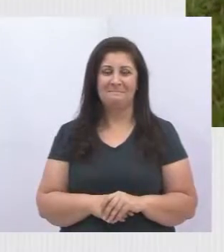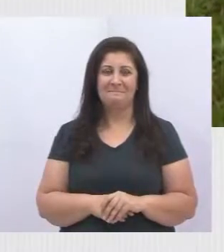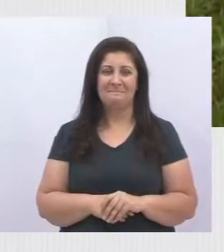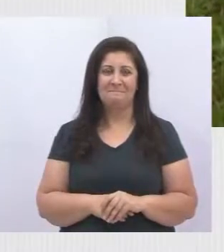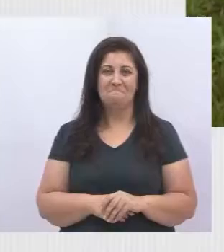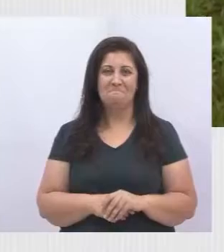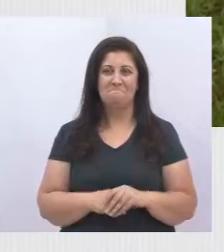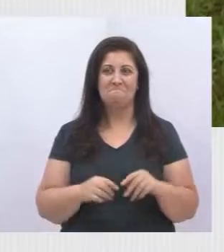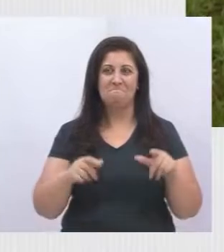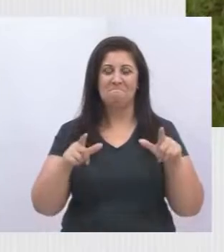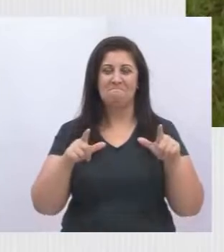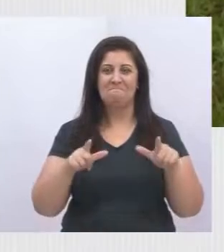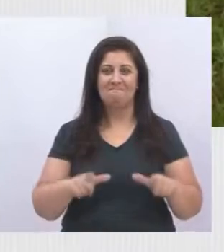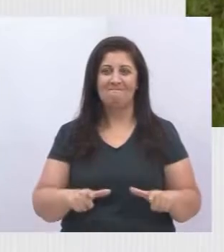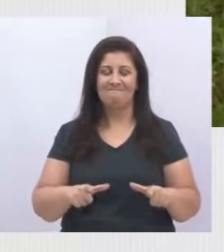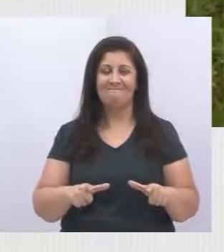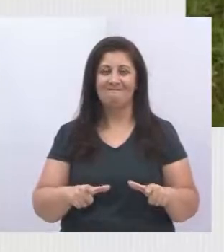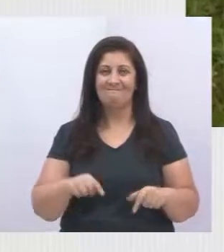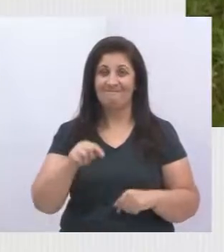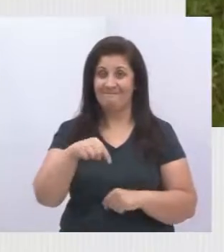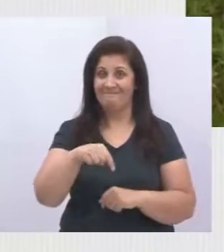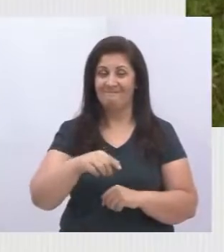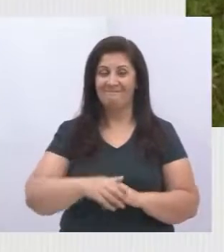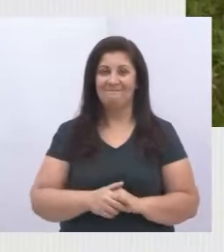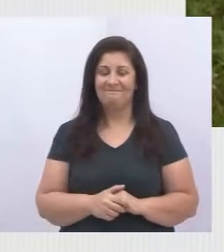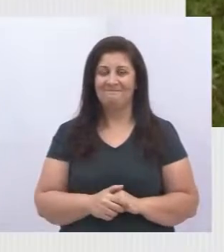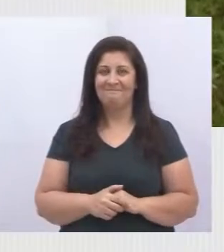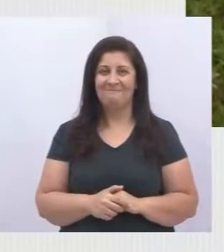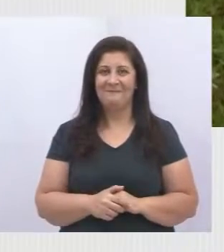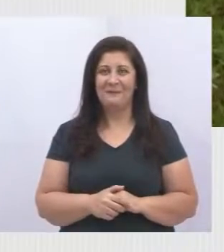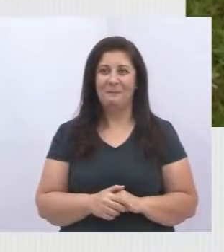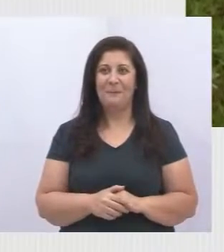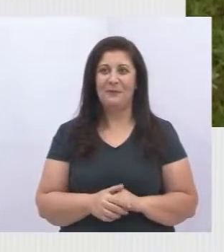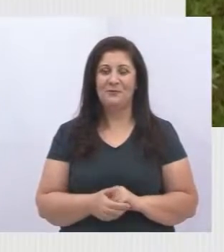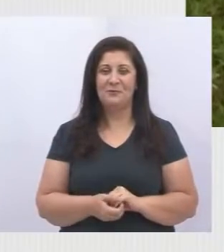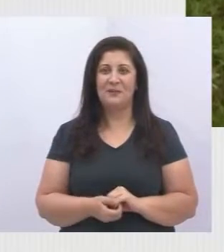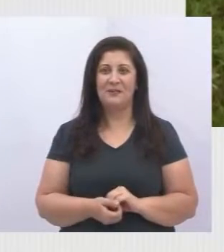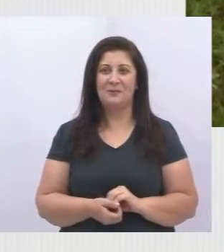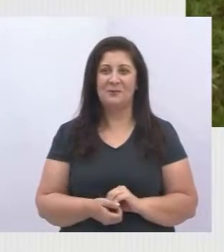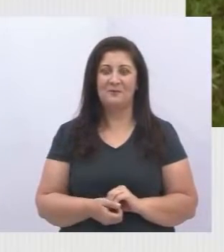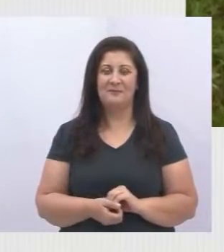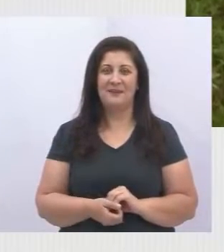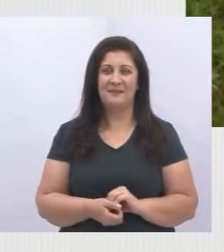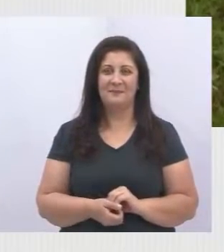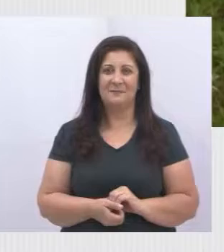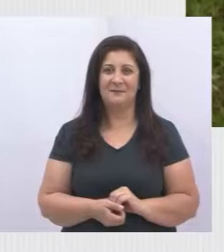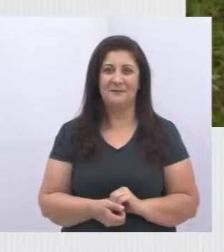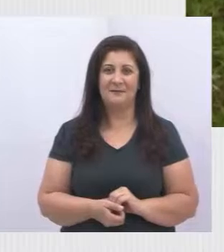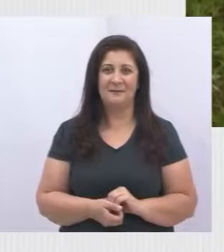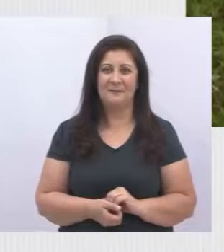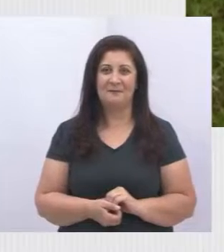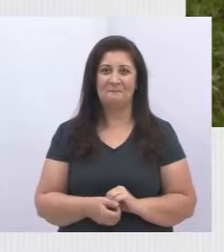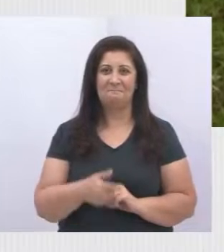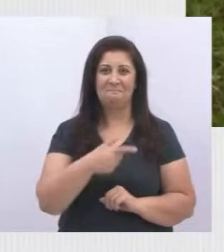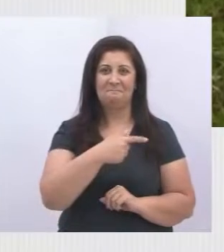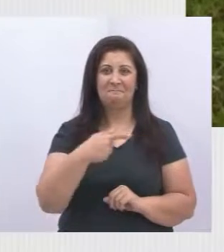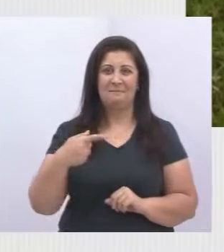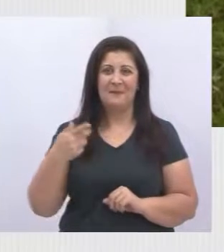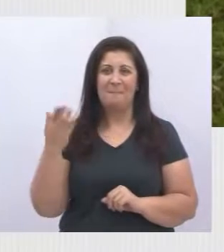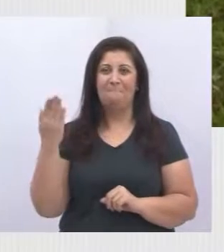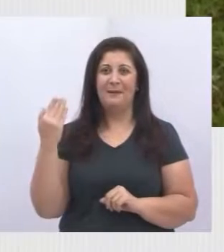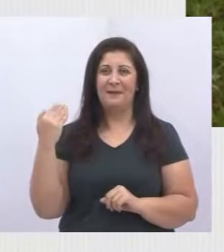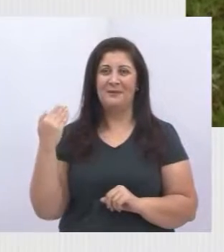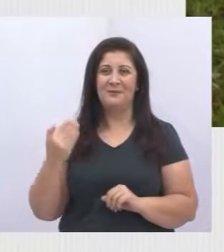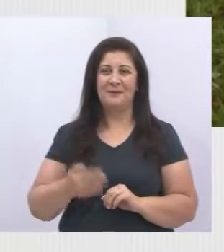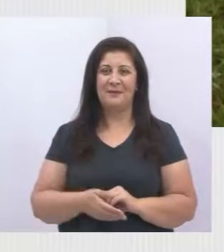E nesse local que nós estamos aqui, aqui na semana passada,